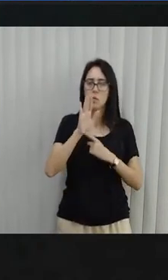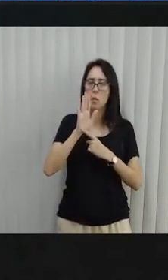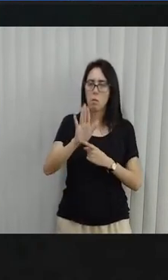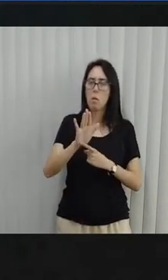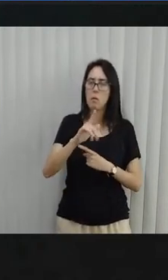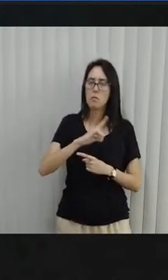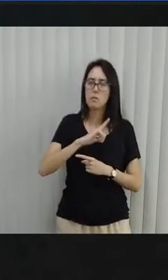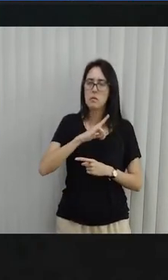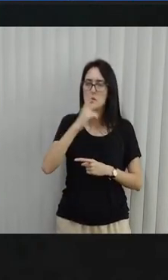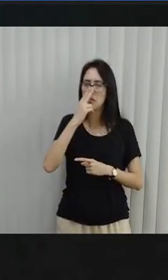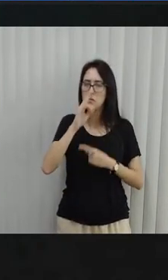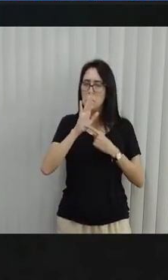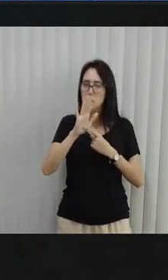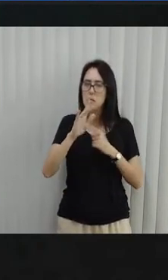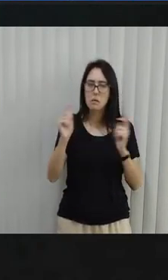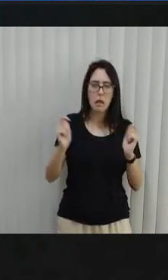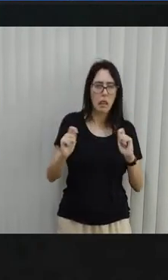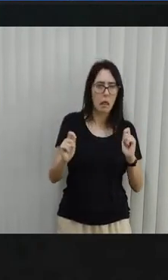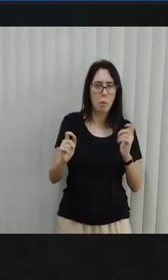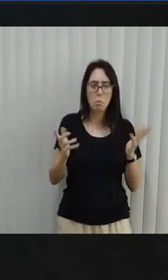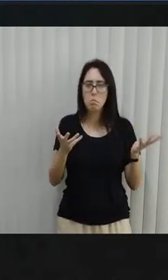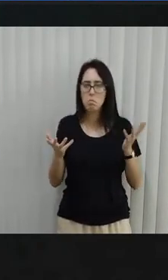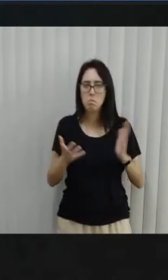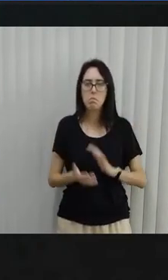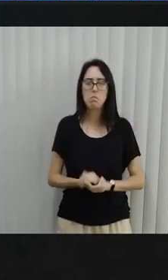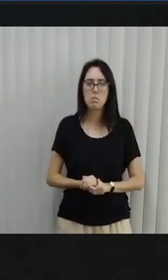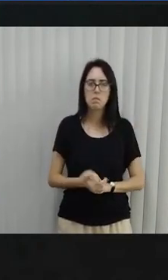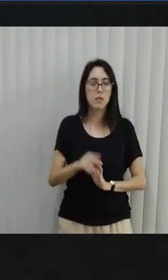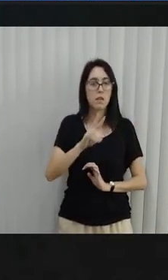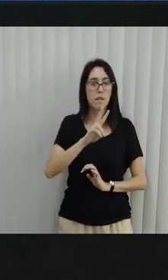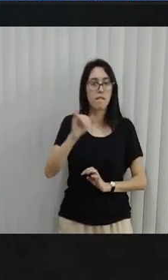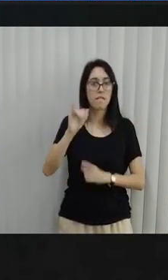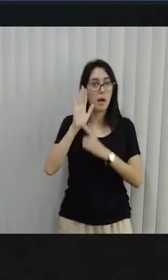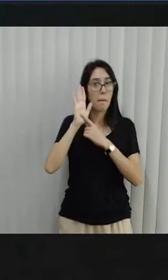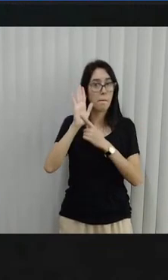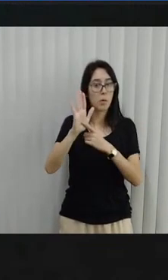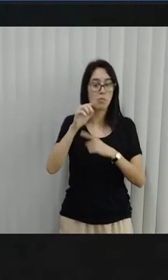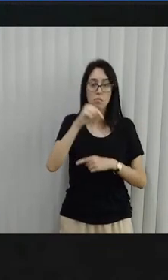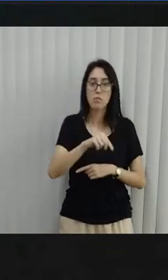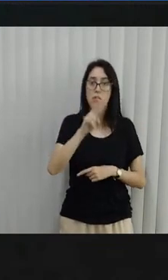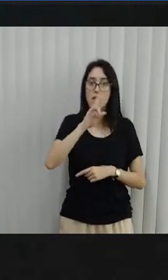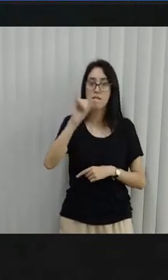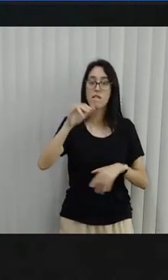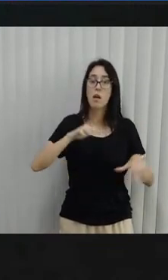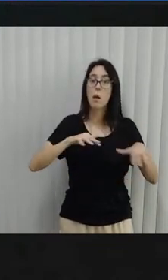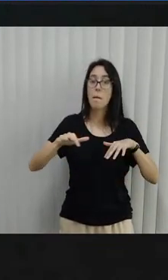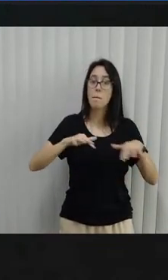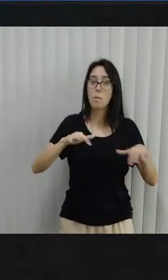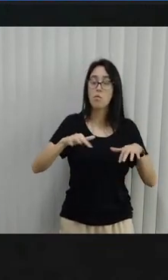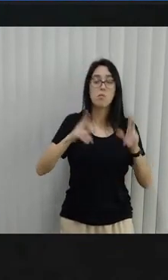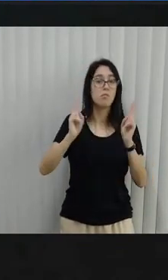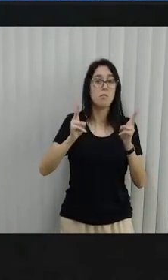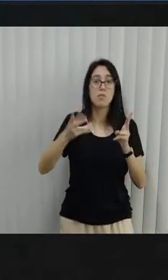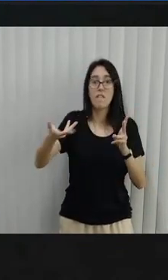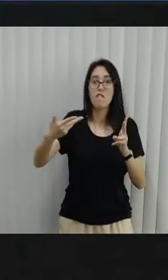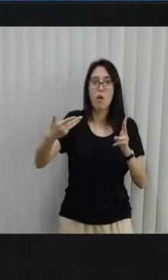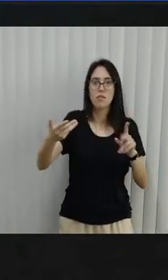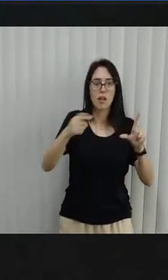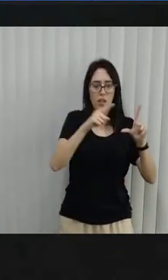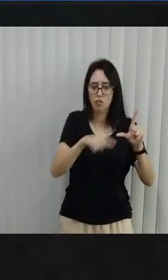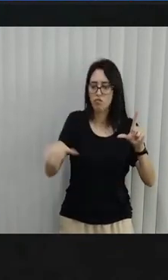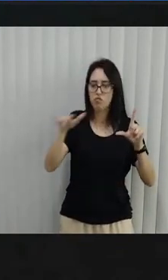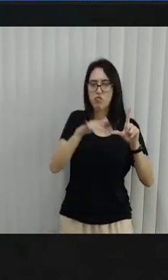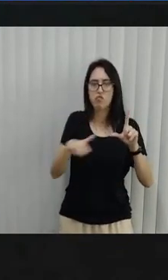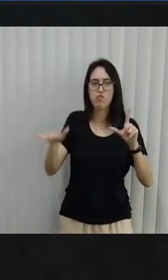mais sentido eu colocar ele aqui dentro, ó. Ele vai, a gente vai mostrar e ele vai mover na mesma velocidade da tela, tá? Menos